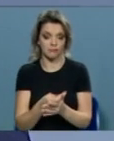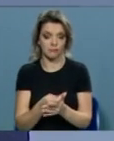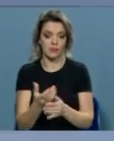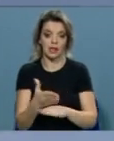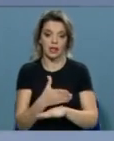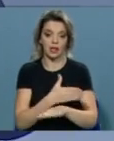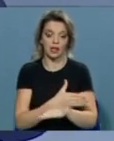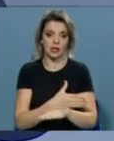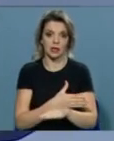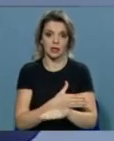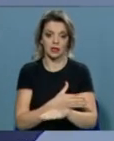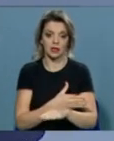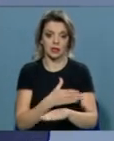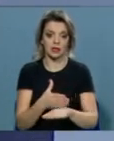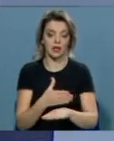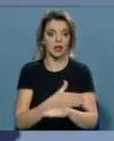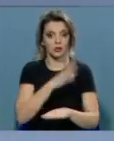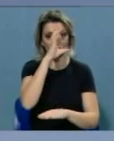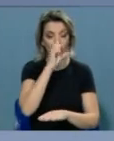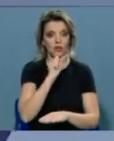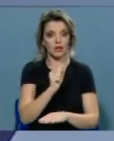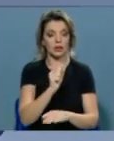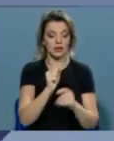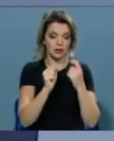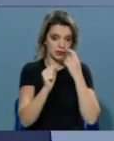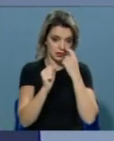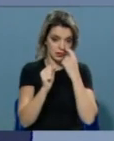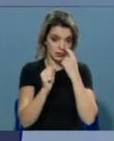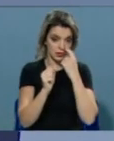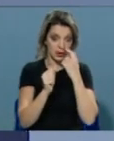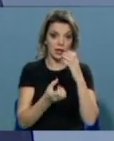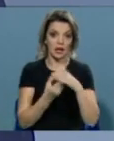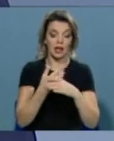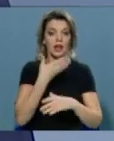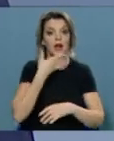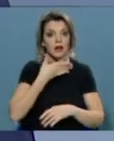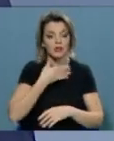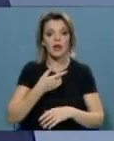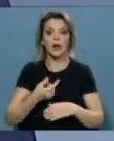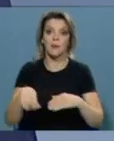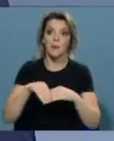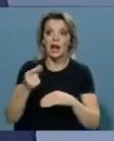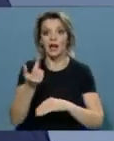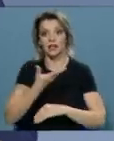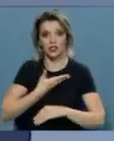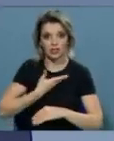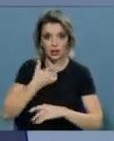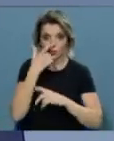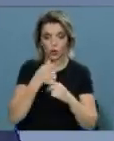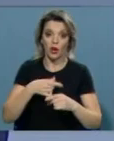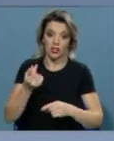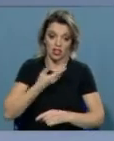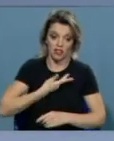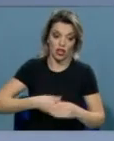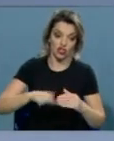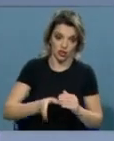antes do governo e pensar sem linhas ao cimo o curso que a linhas de crédito que tem mais dívida em cima de gente já